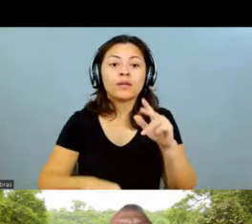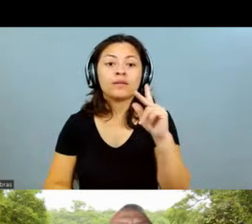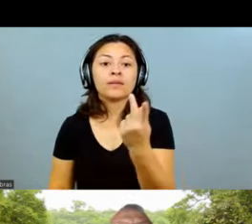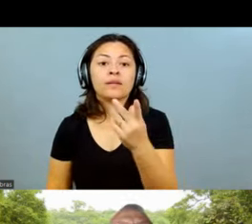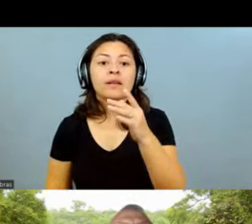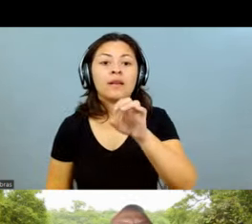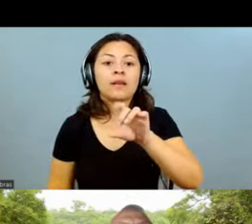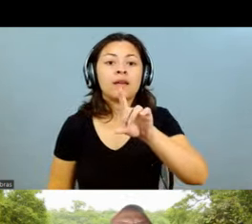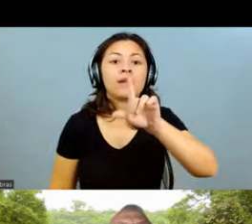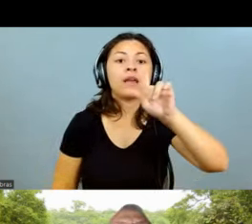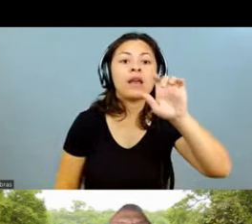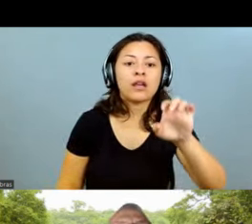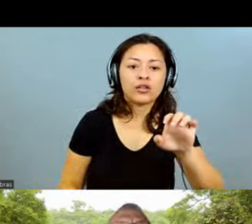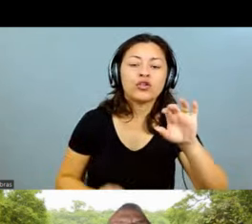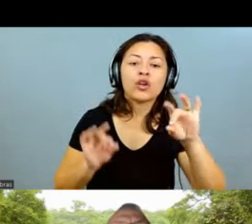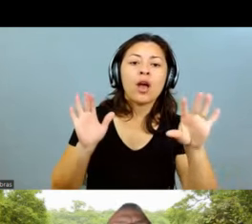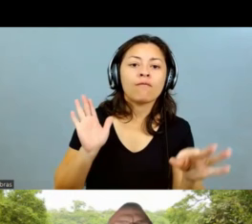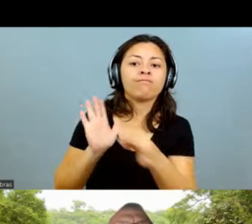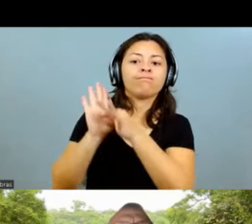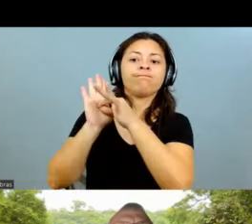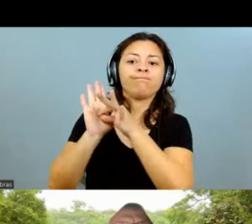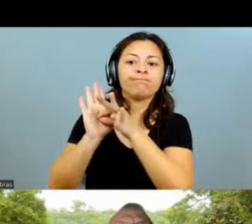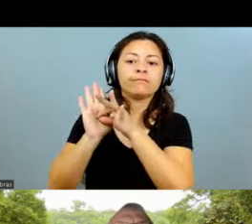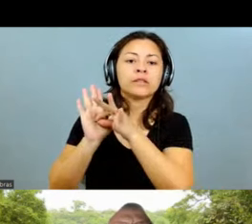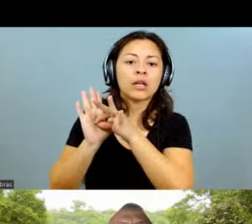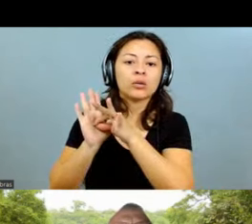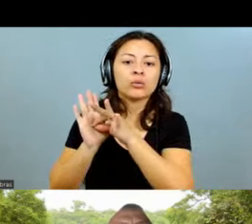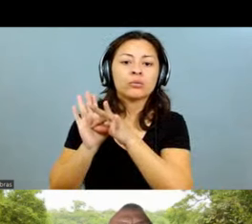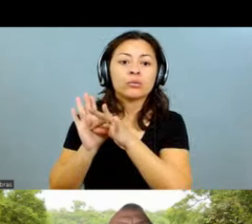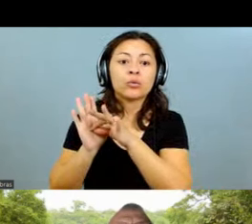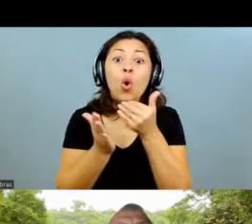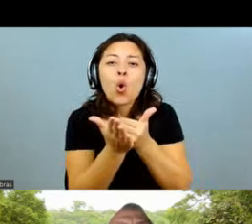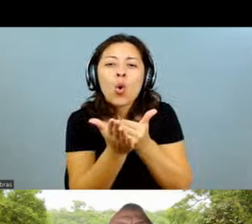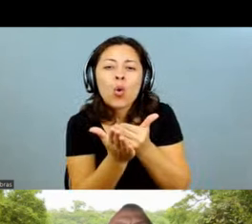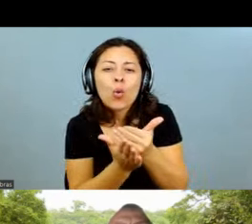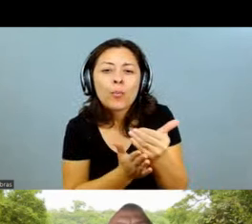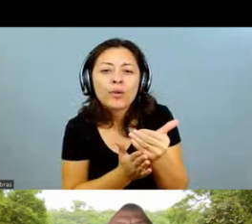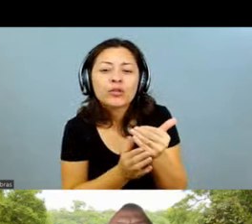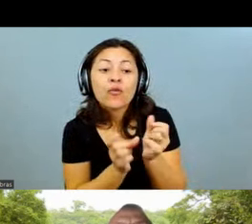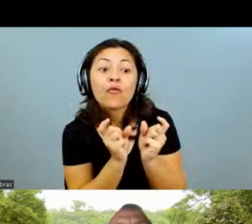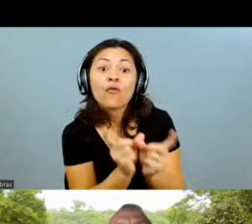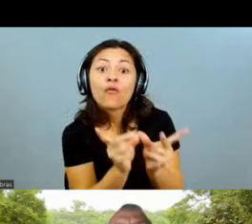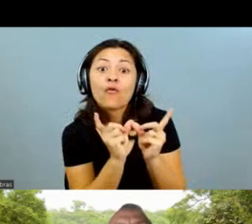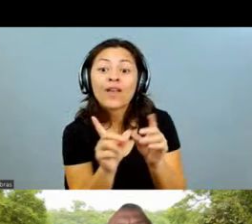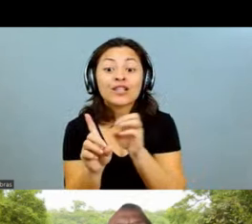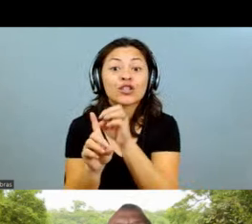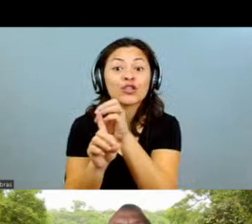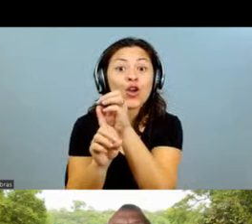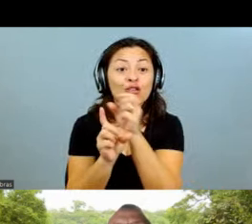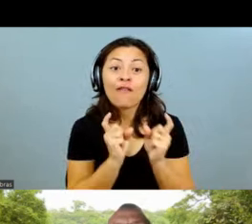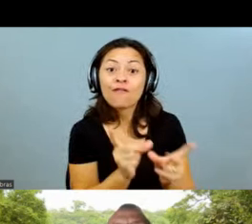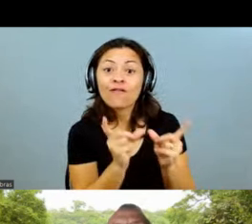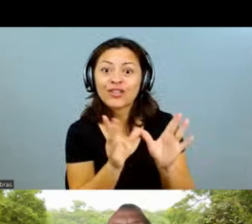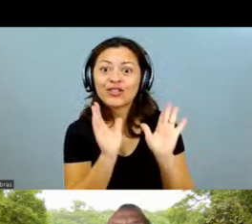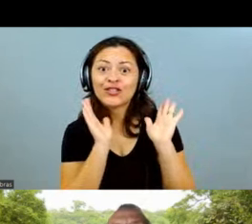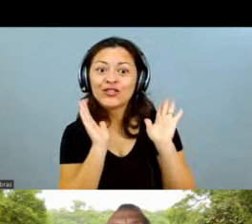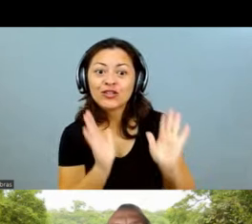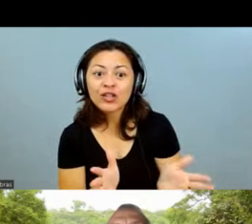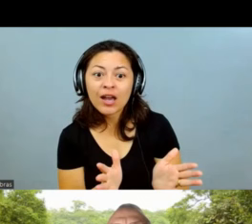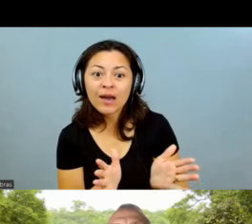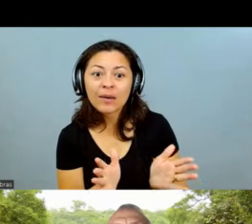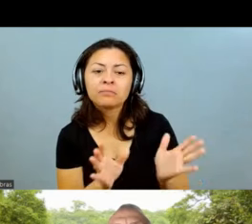pela companhia iniciamos as vendas da soja safra 242